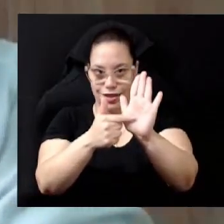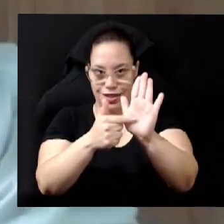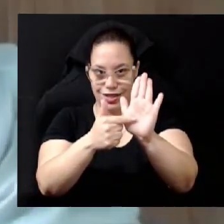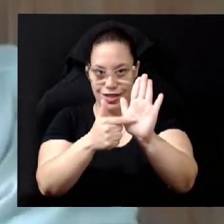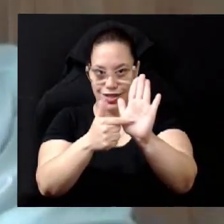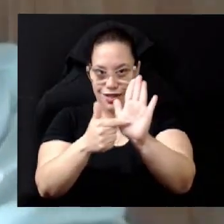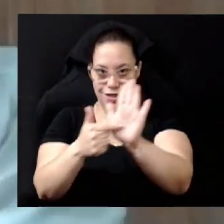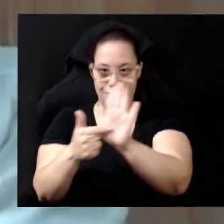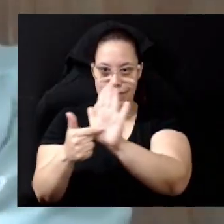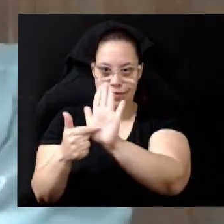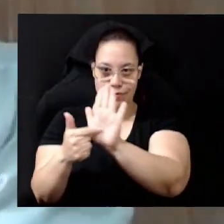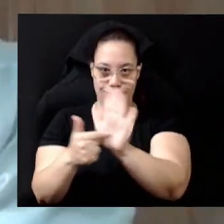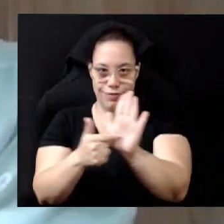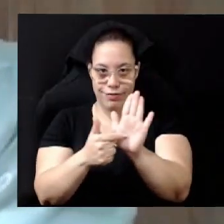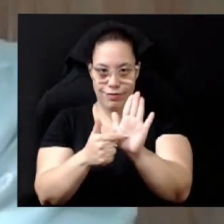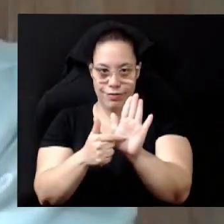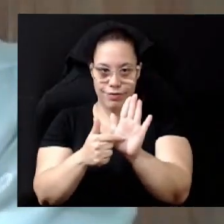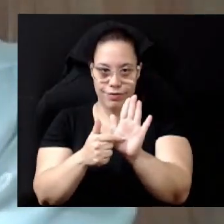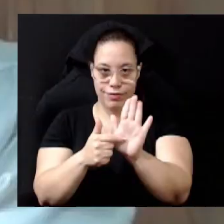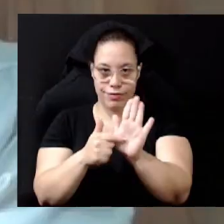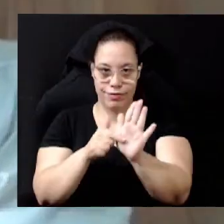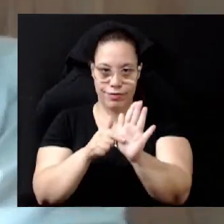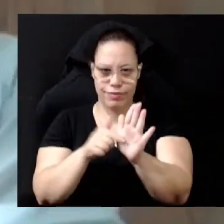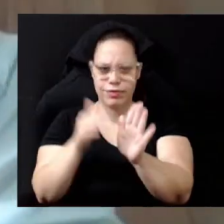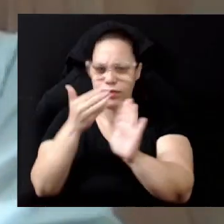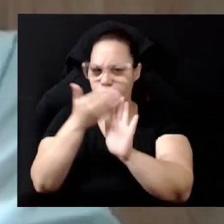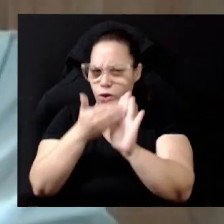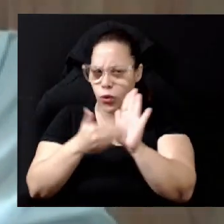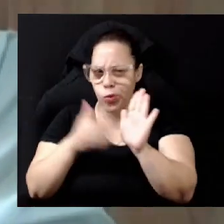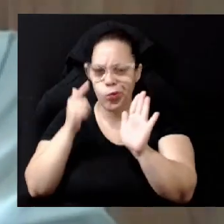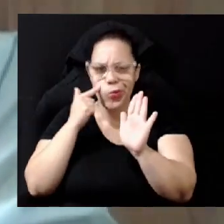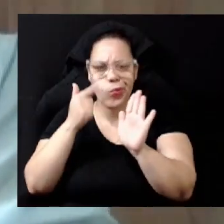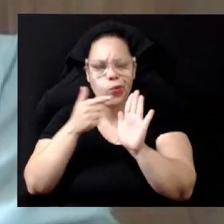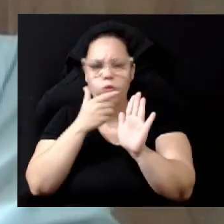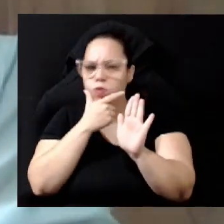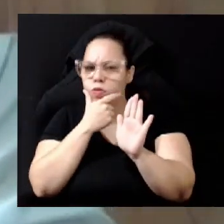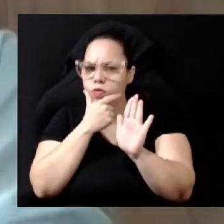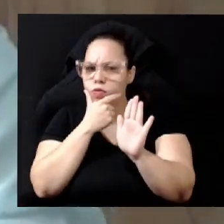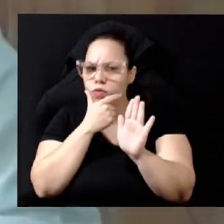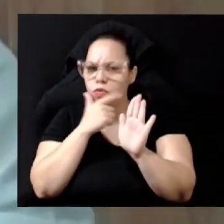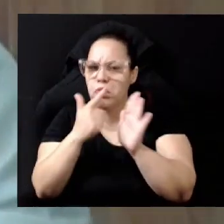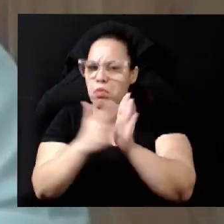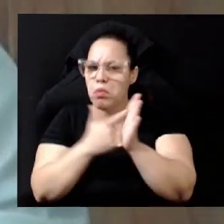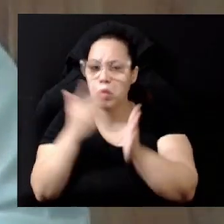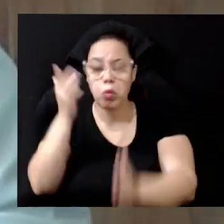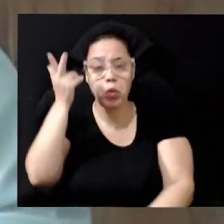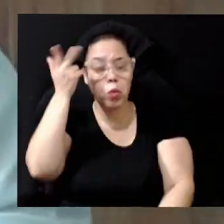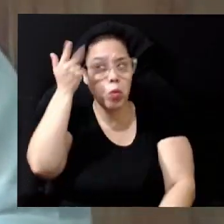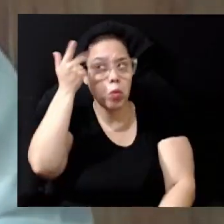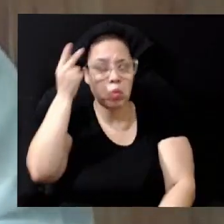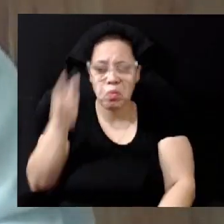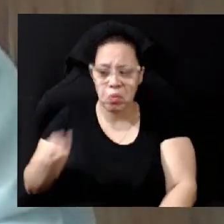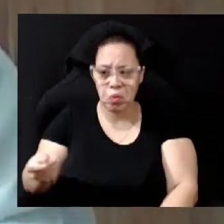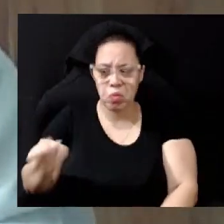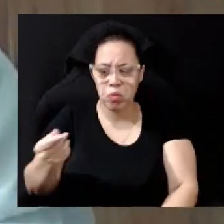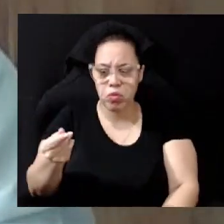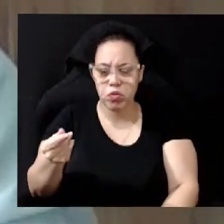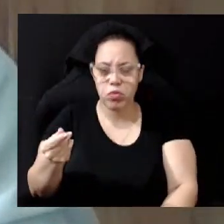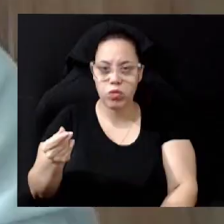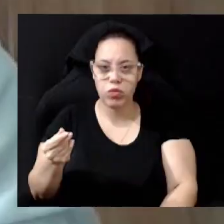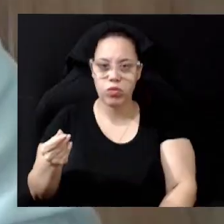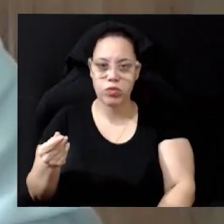livro, Ah, e ele tem saído uma direto da aparência, gráfica, deste olhando algodão. para ele é um livro normal,